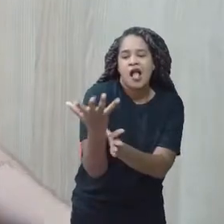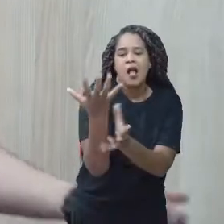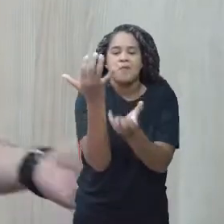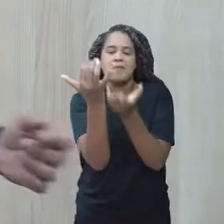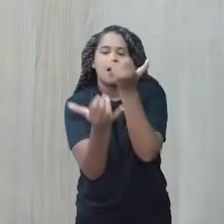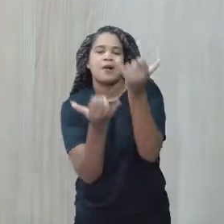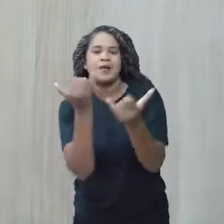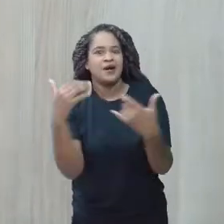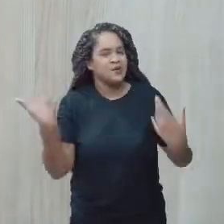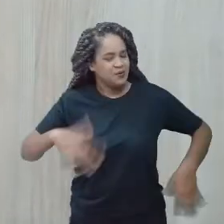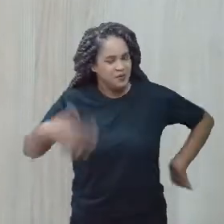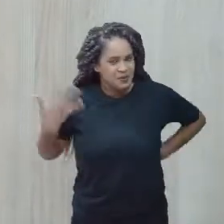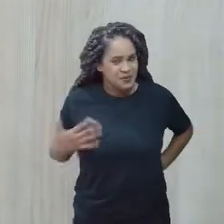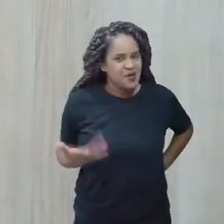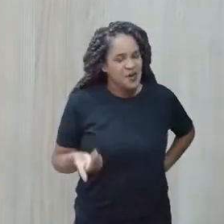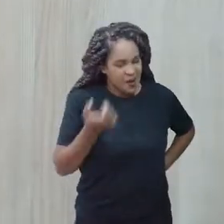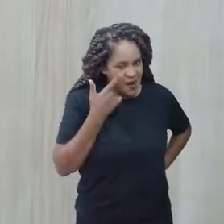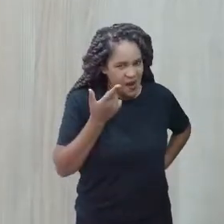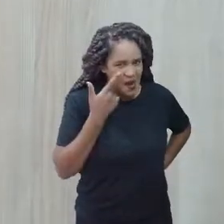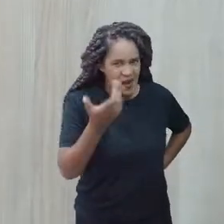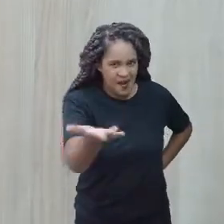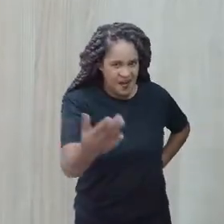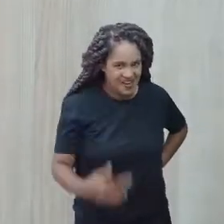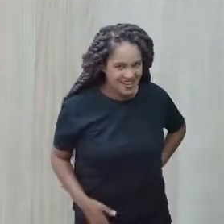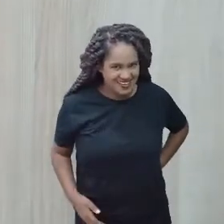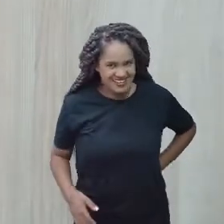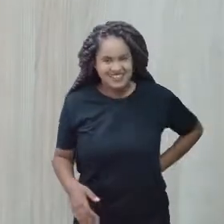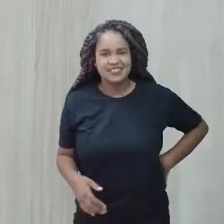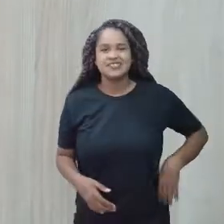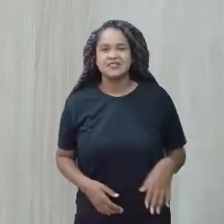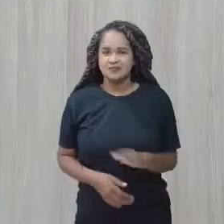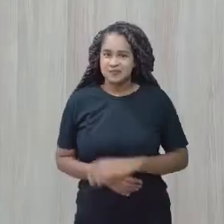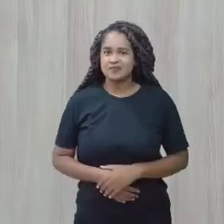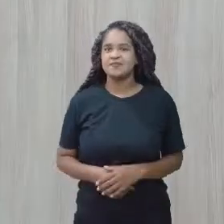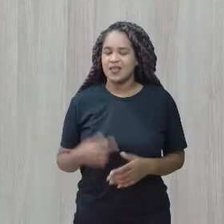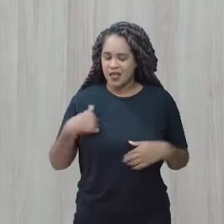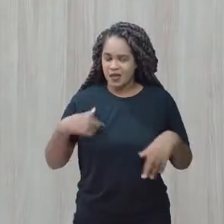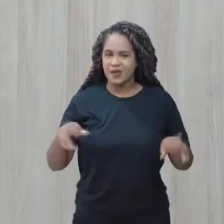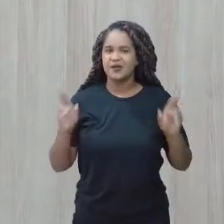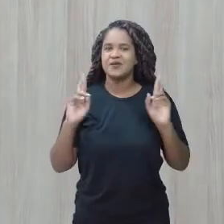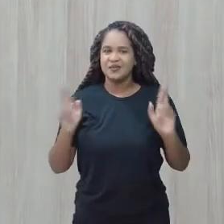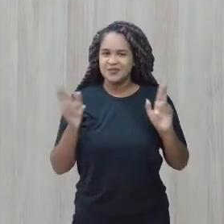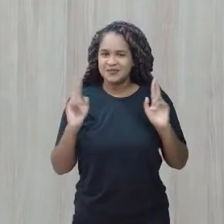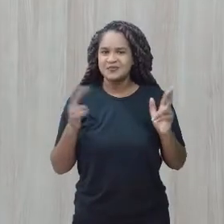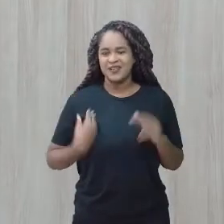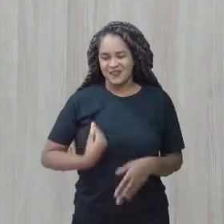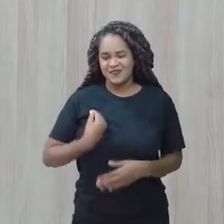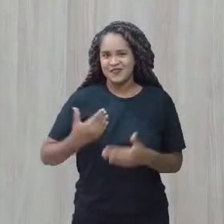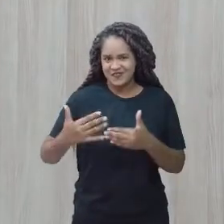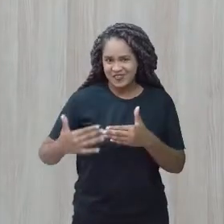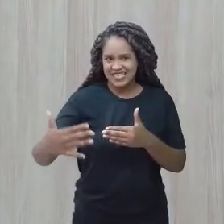Ó pra aí, Bença, vê só que moral. Se Deus quiser, vai estar vivo e vai morrer de orgulho de vocês.